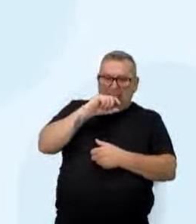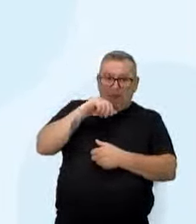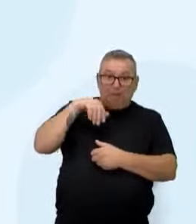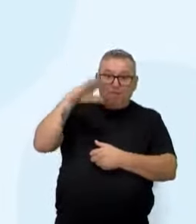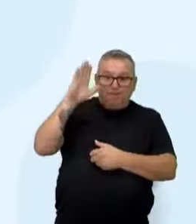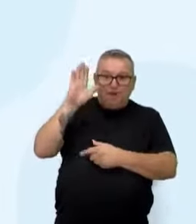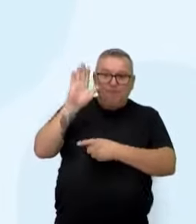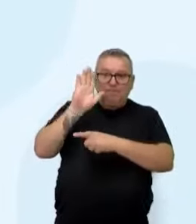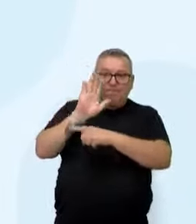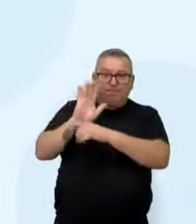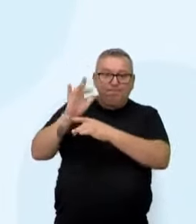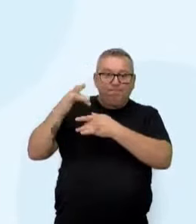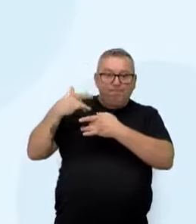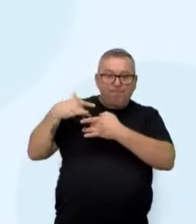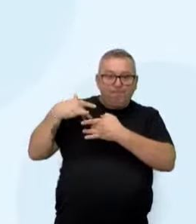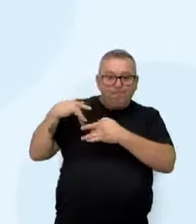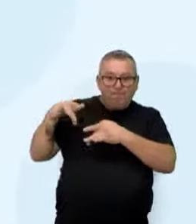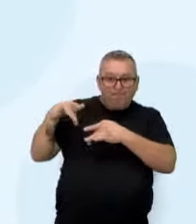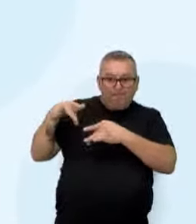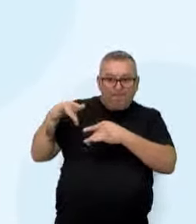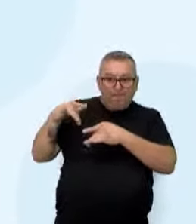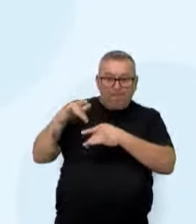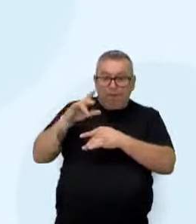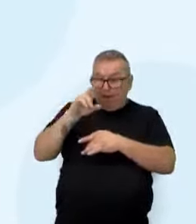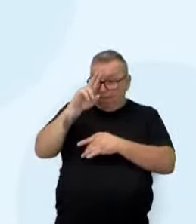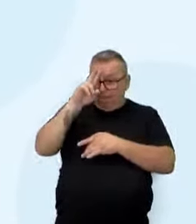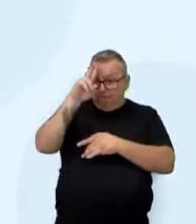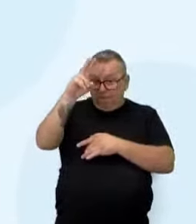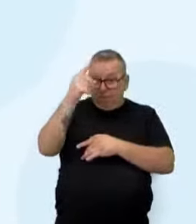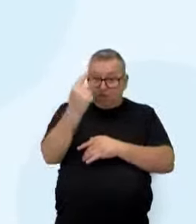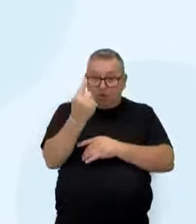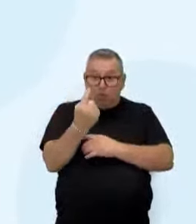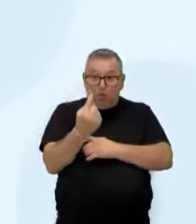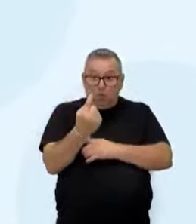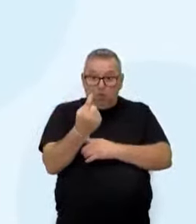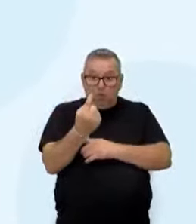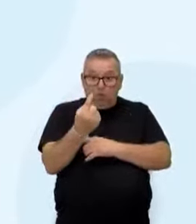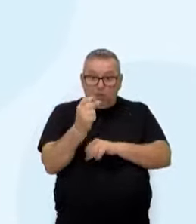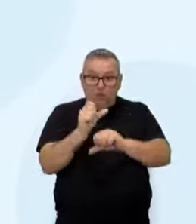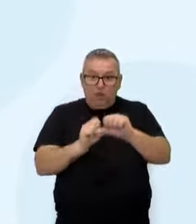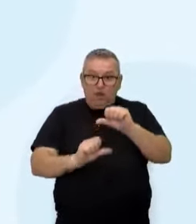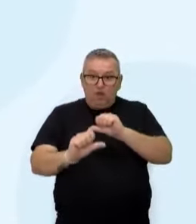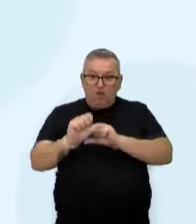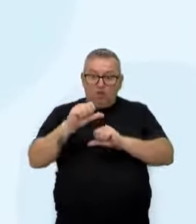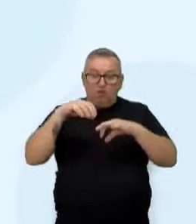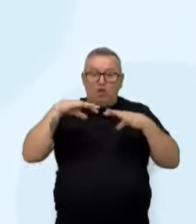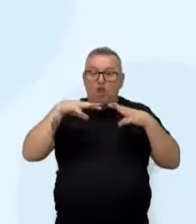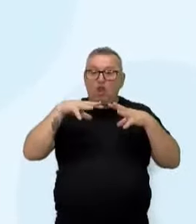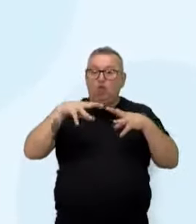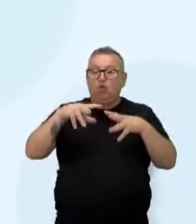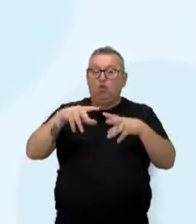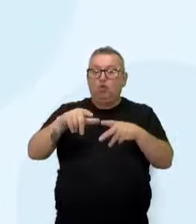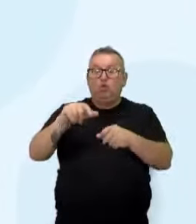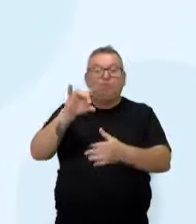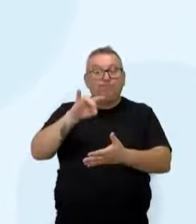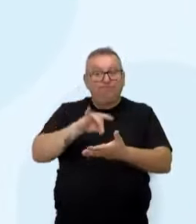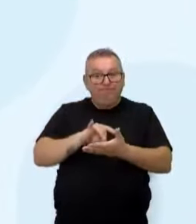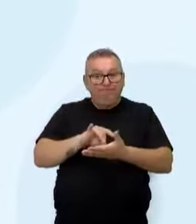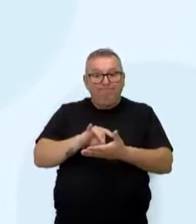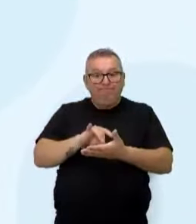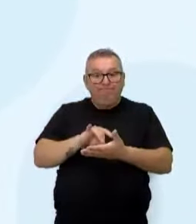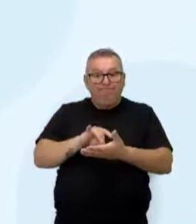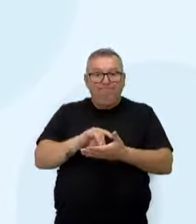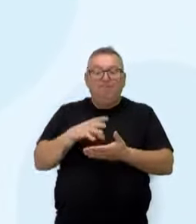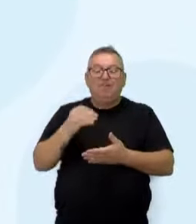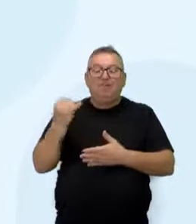mais solidariedade. A força do um transforma a realidade de todos. É muito